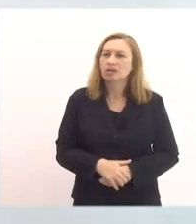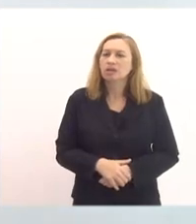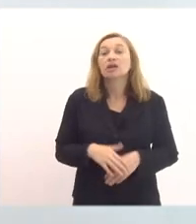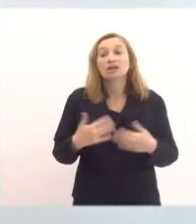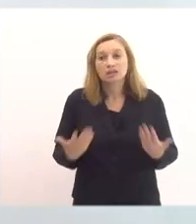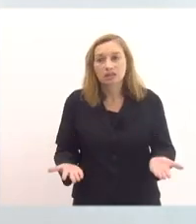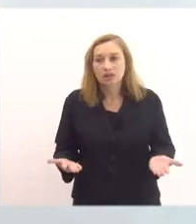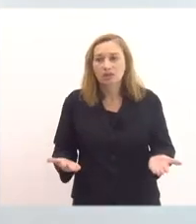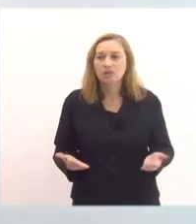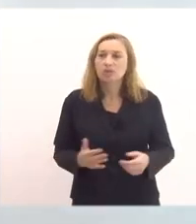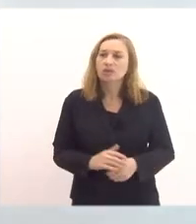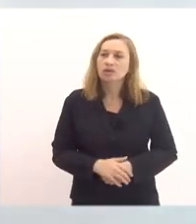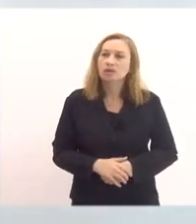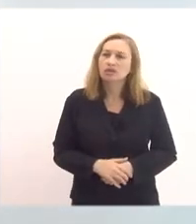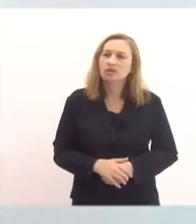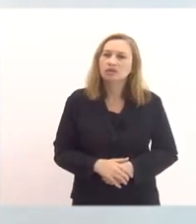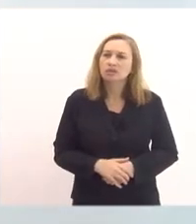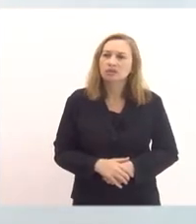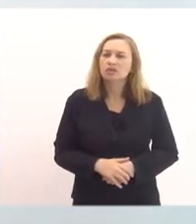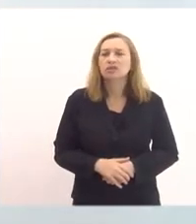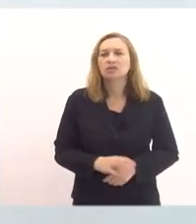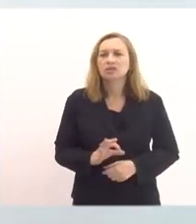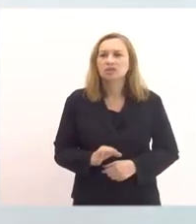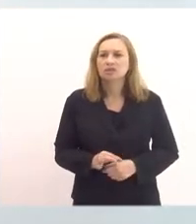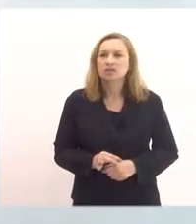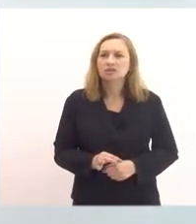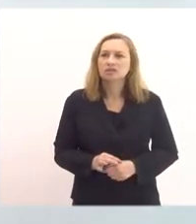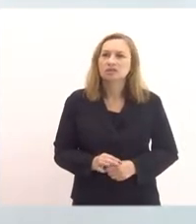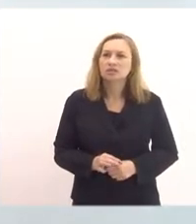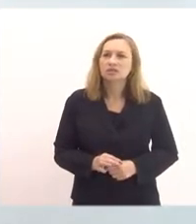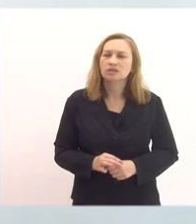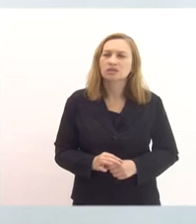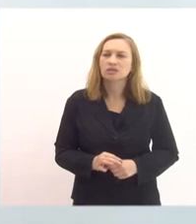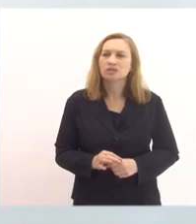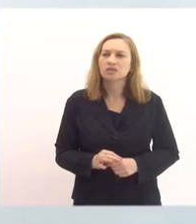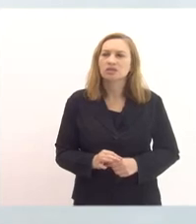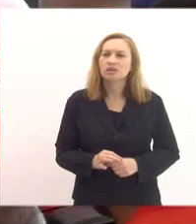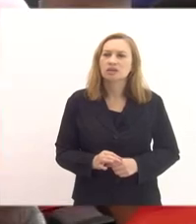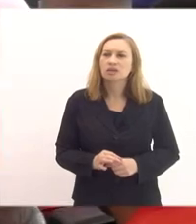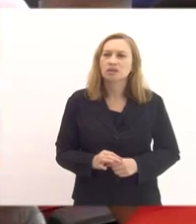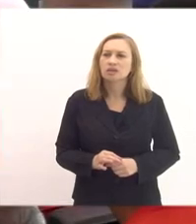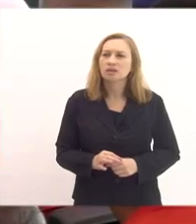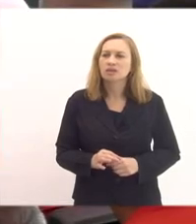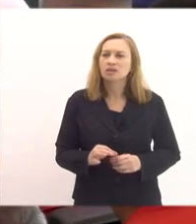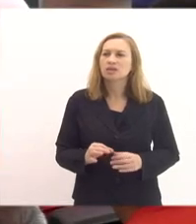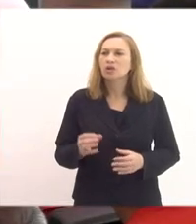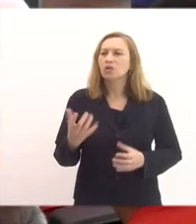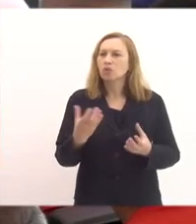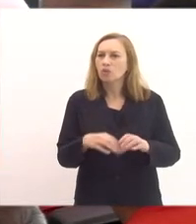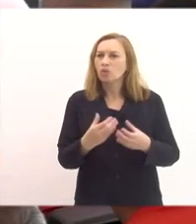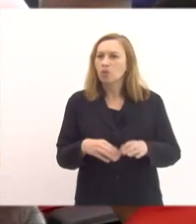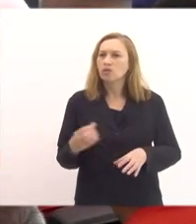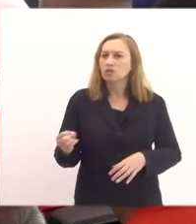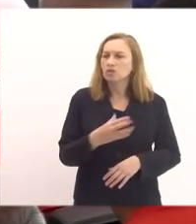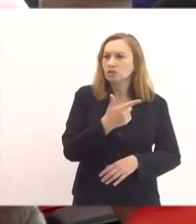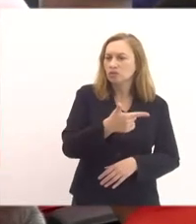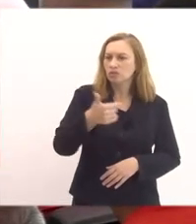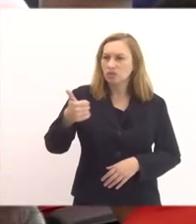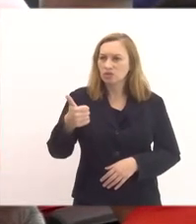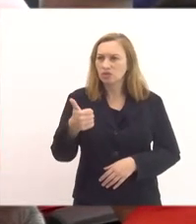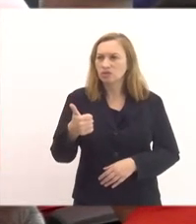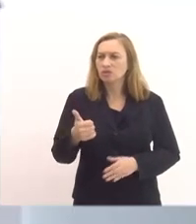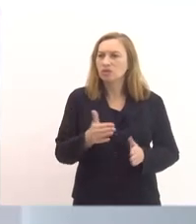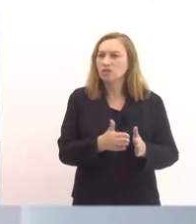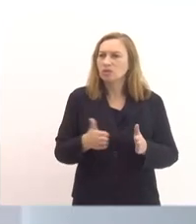Então, nós já eventualmente aparece algum candidato agora, concurso recente, né, de 2021, o